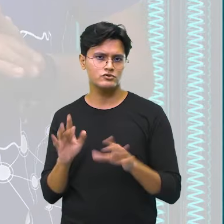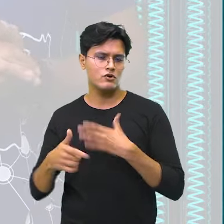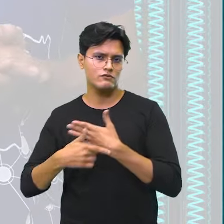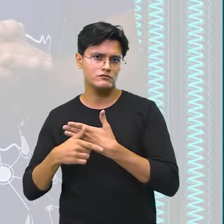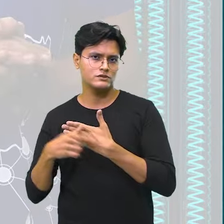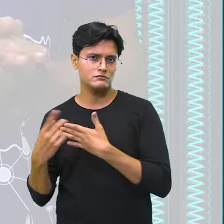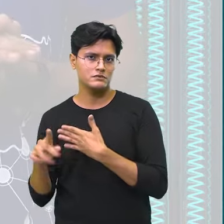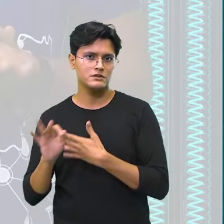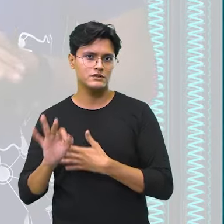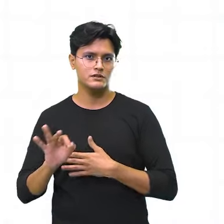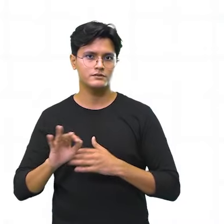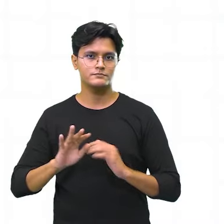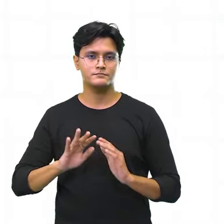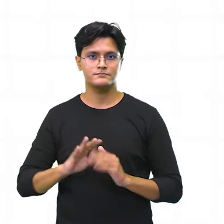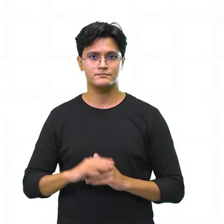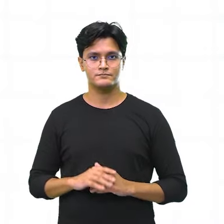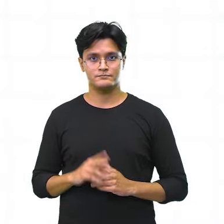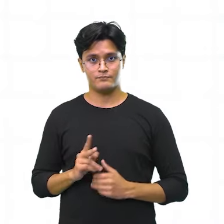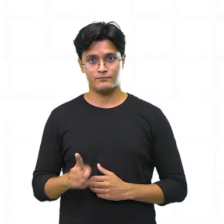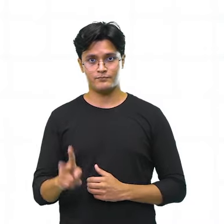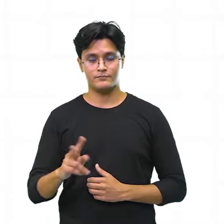bom? Vamos continuar.